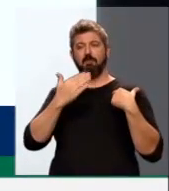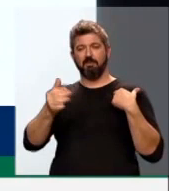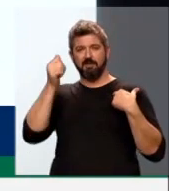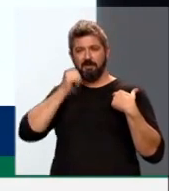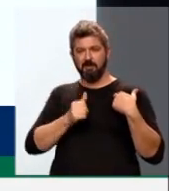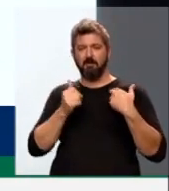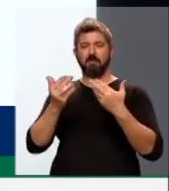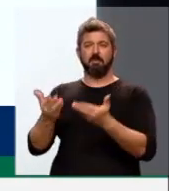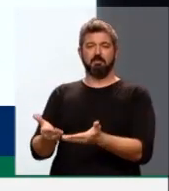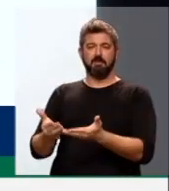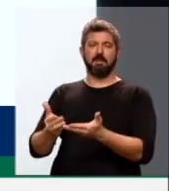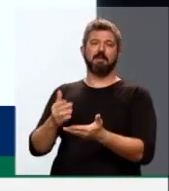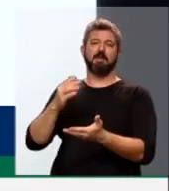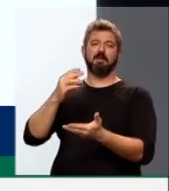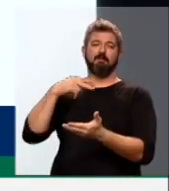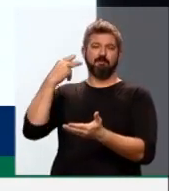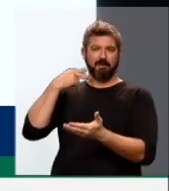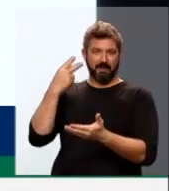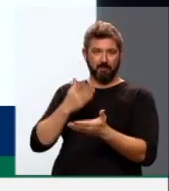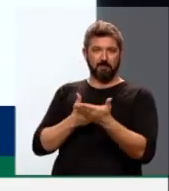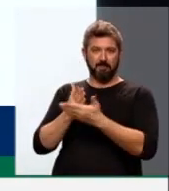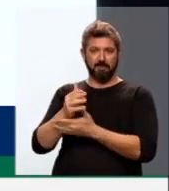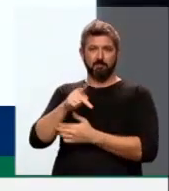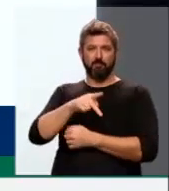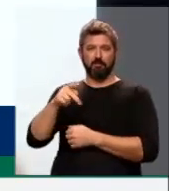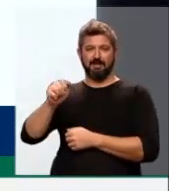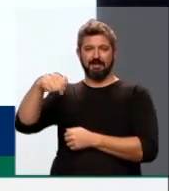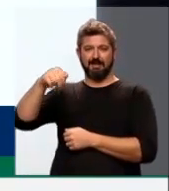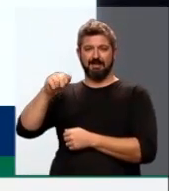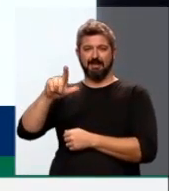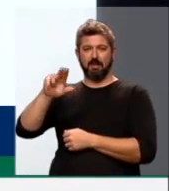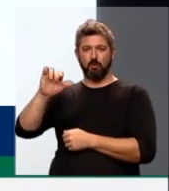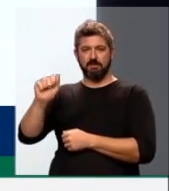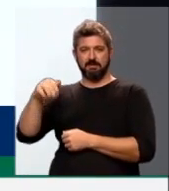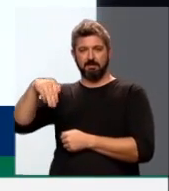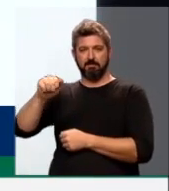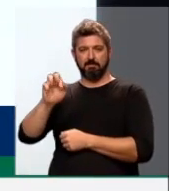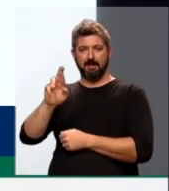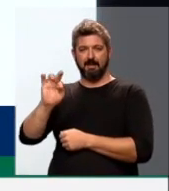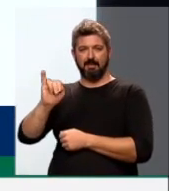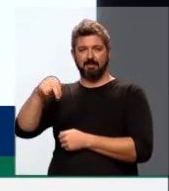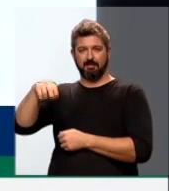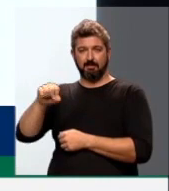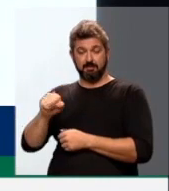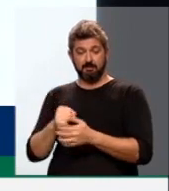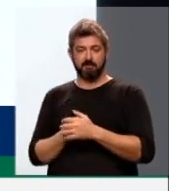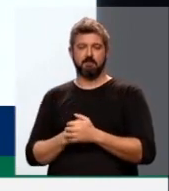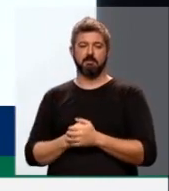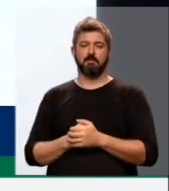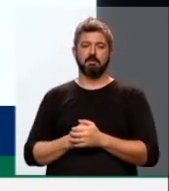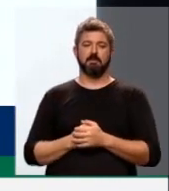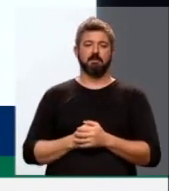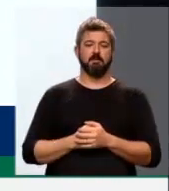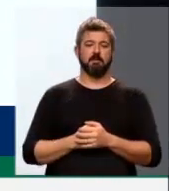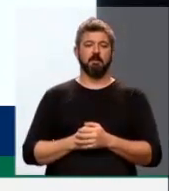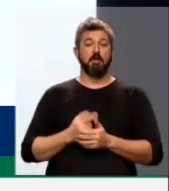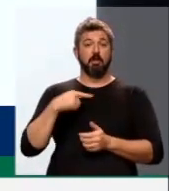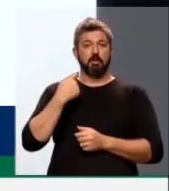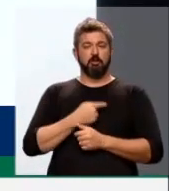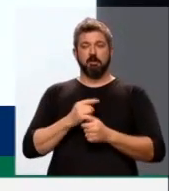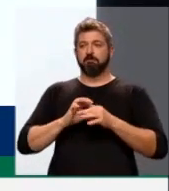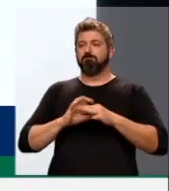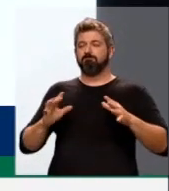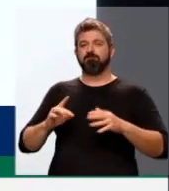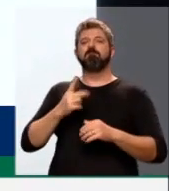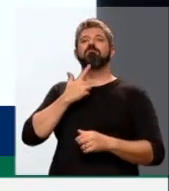Martins. Nós, mulheres, vivenciamos uma violência política absurda quando topamos a tarefa de disponibilizar nosso corpo para a luta, em especial